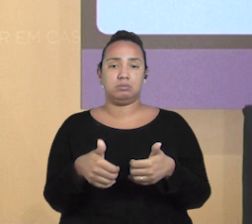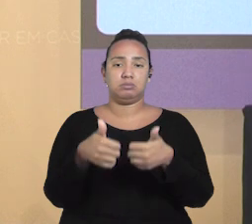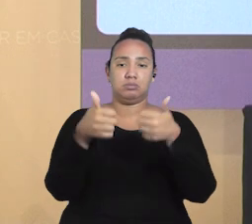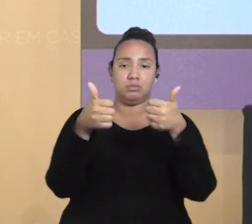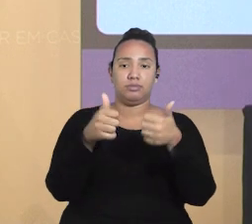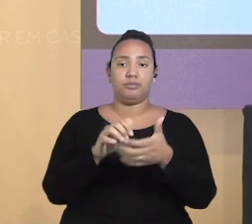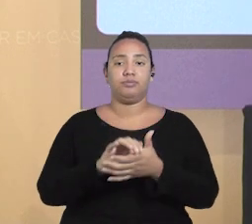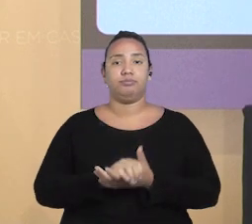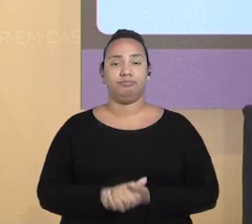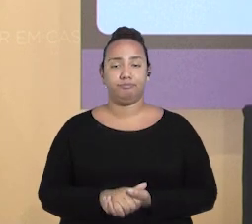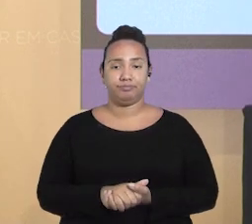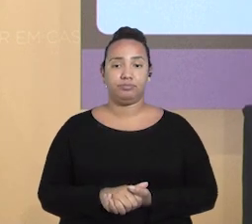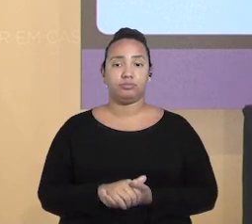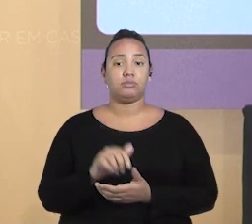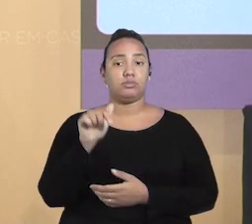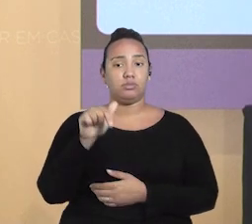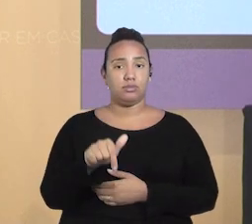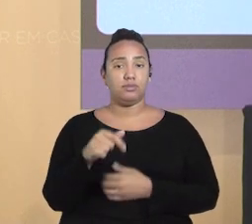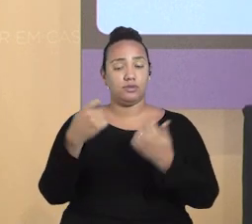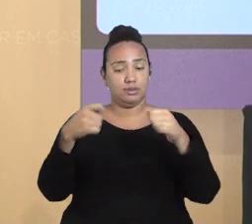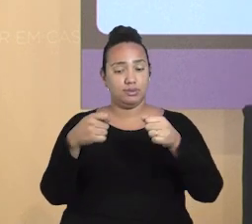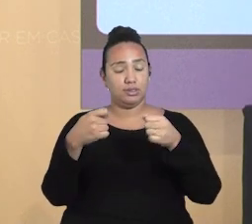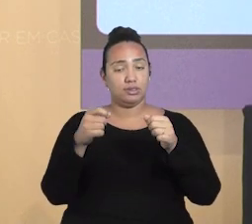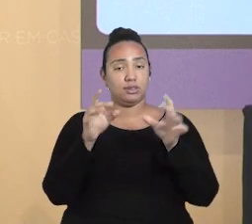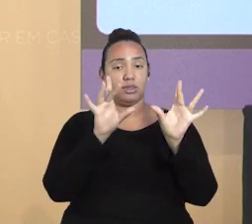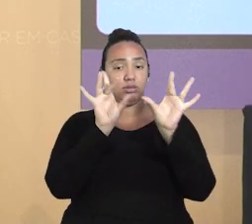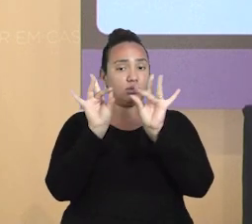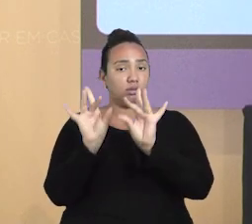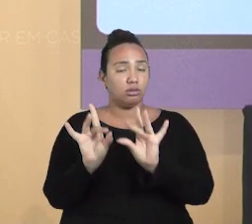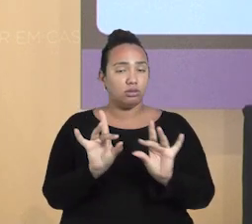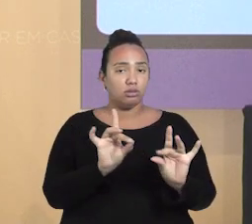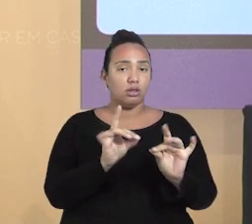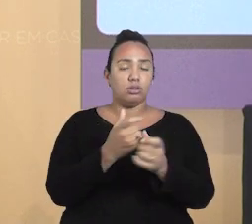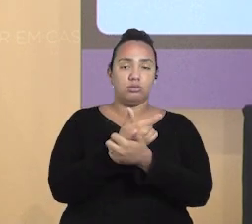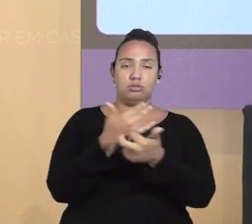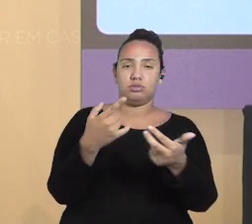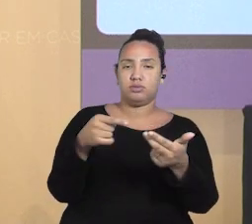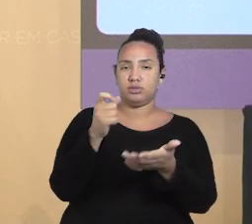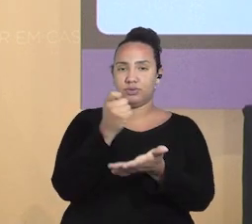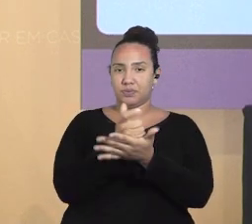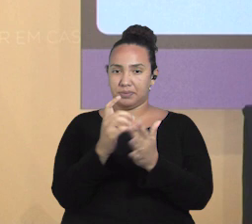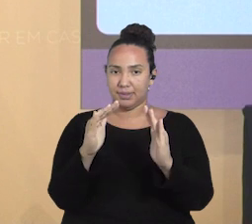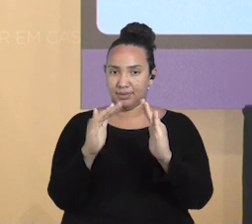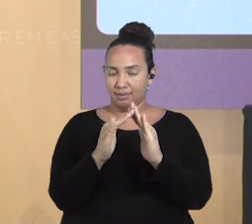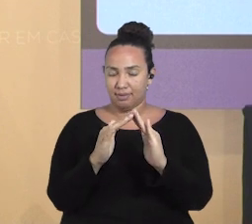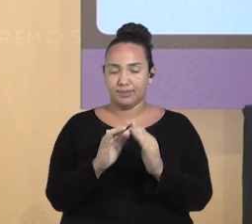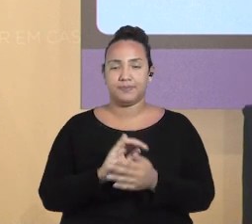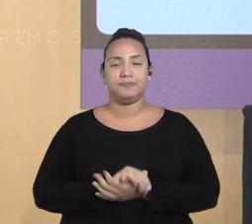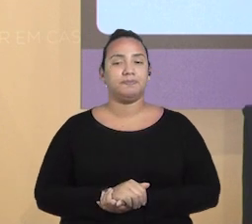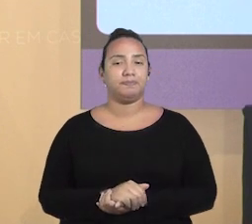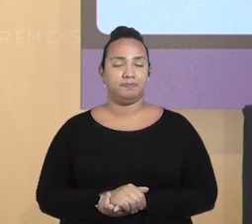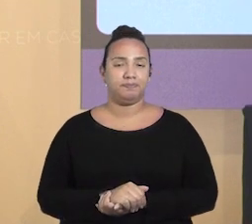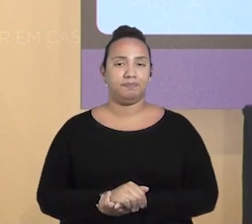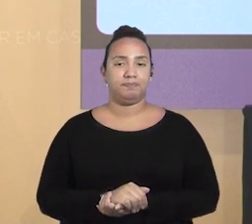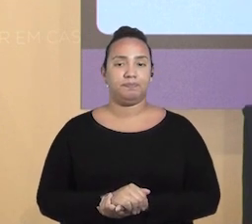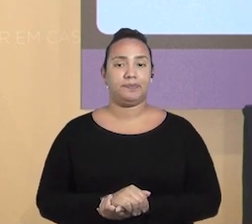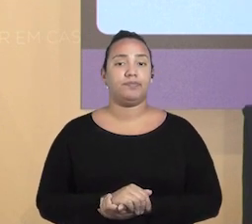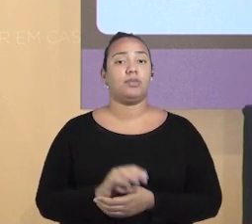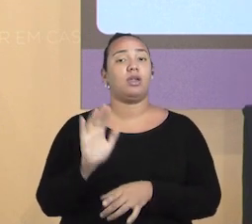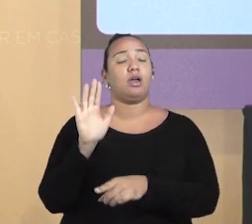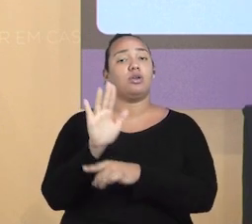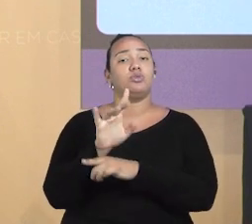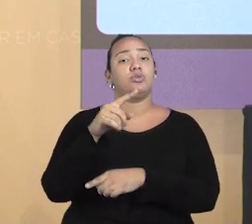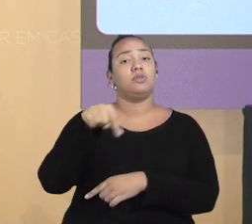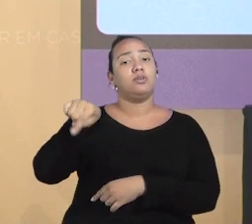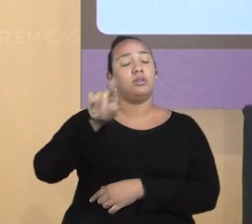simples. Comece a prestar atenção aos detalhes dos produtos que são comprados na sua casa, combinado? Isso